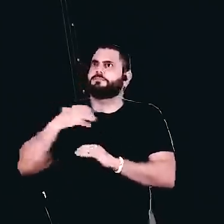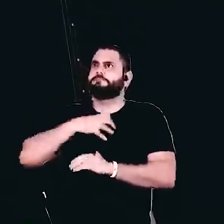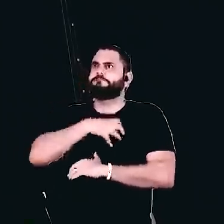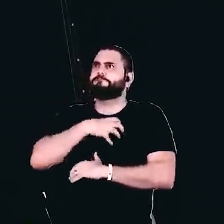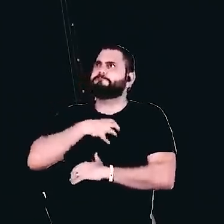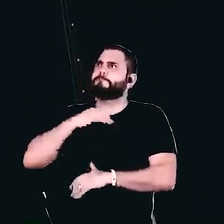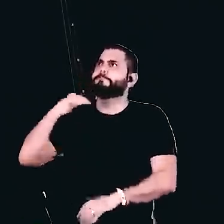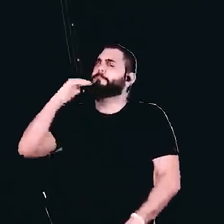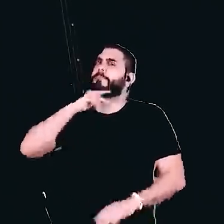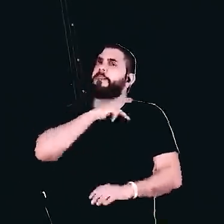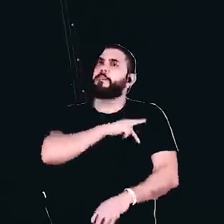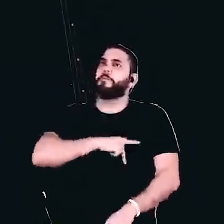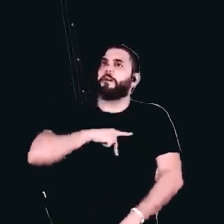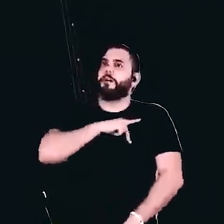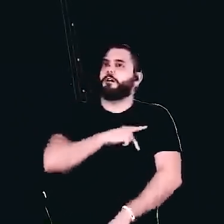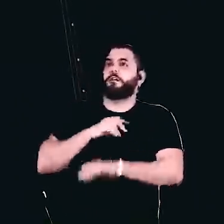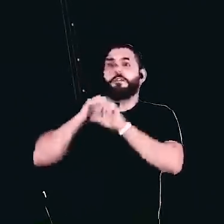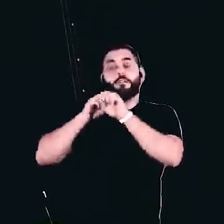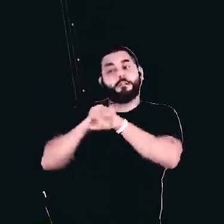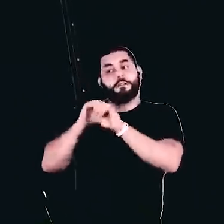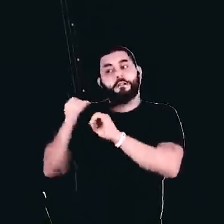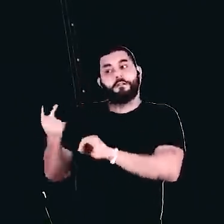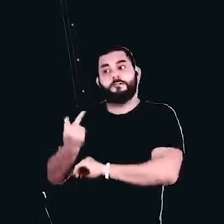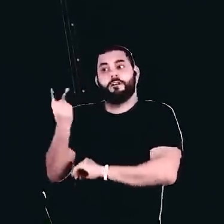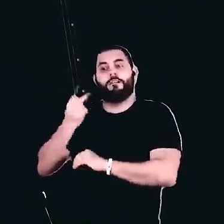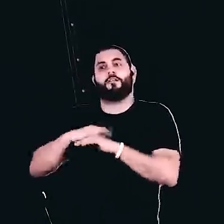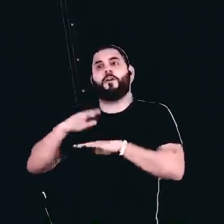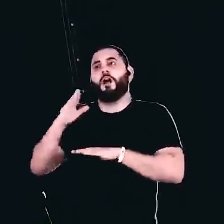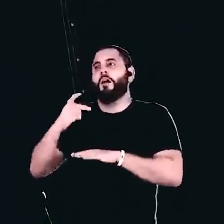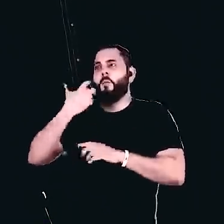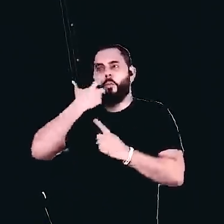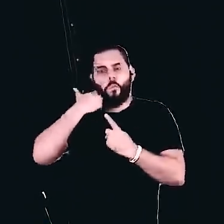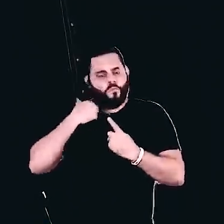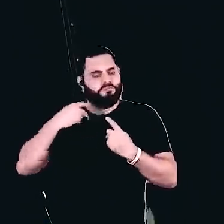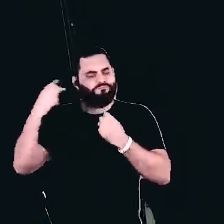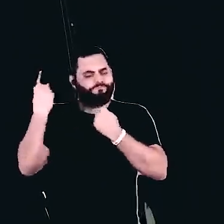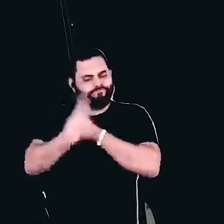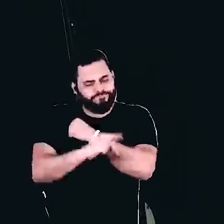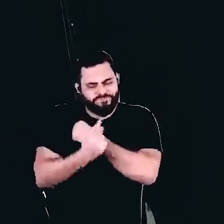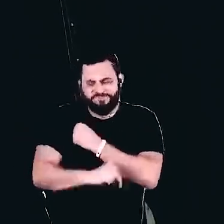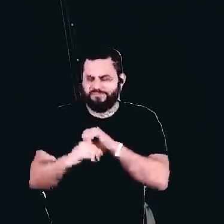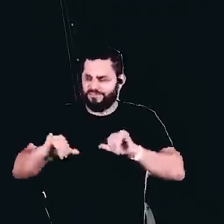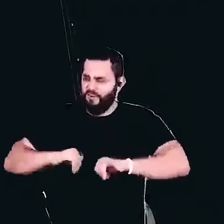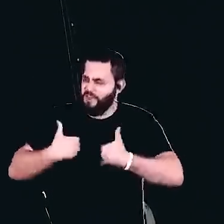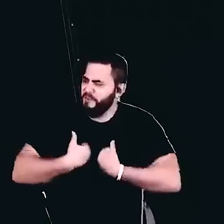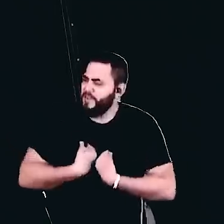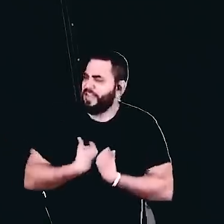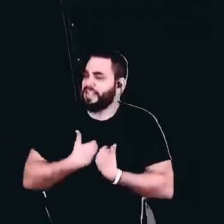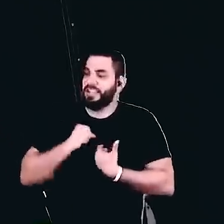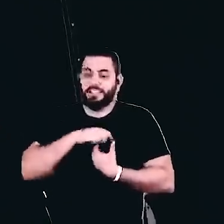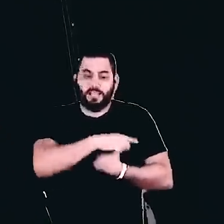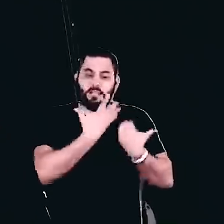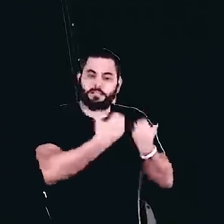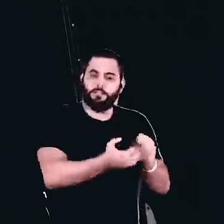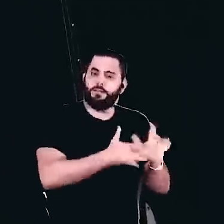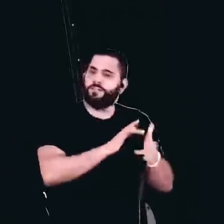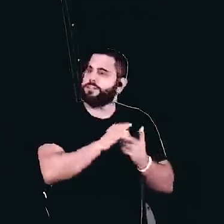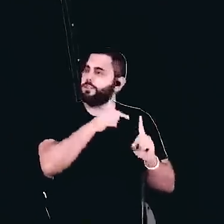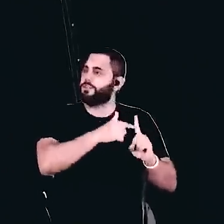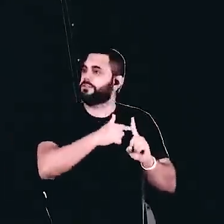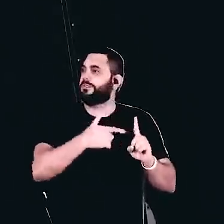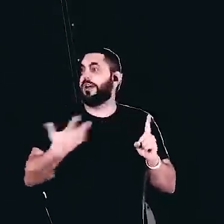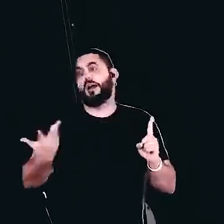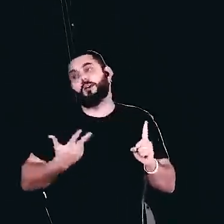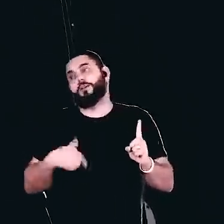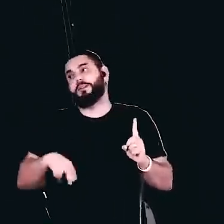você. Paulo nos ensinou um valor muito grande. Mesmo que aquela pessoa tenha nos roubado, nos ferido e fugido, se ela entregou a vida dela a Jesus, agora ela é